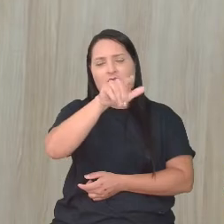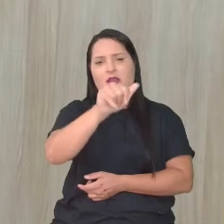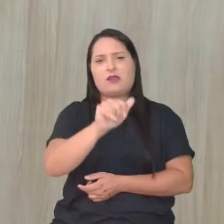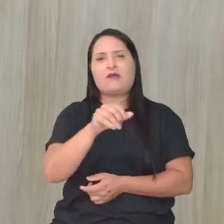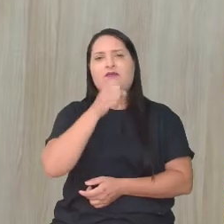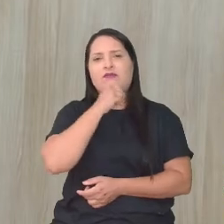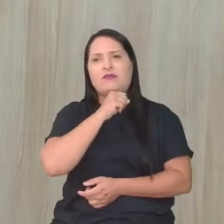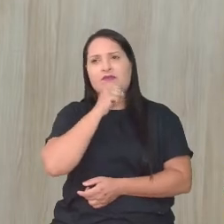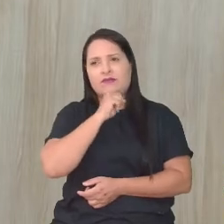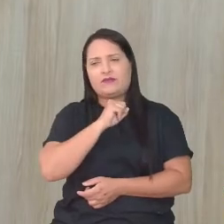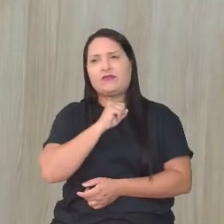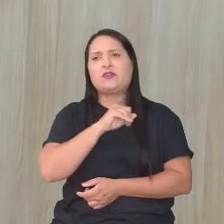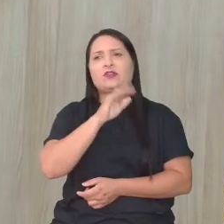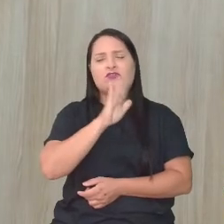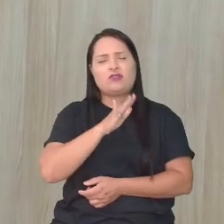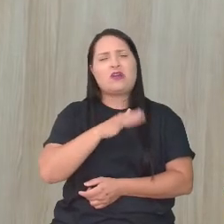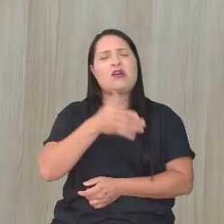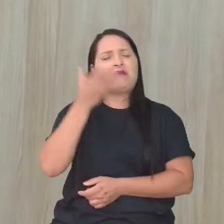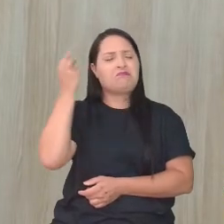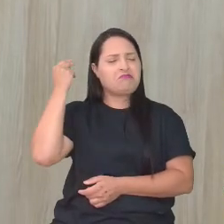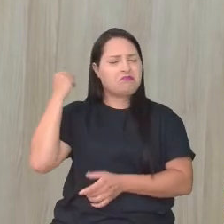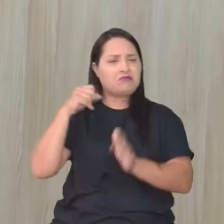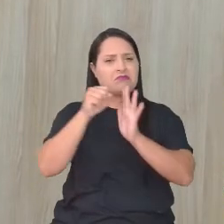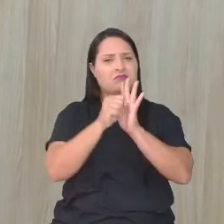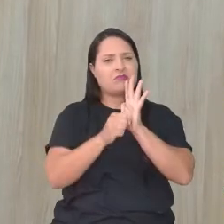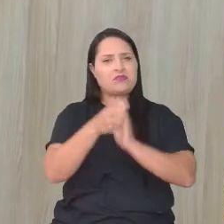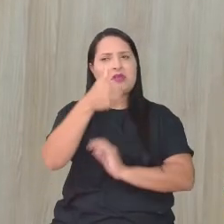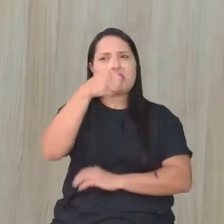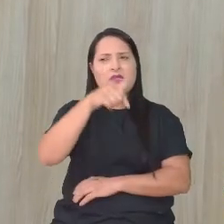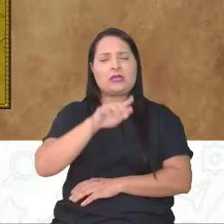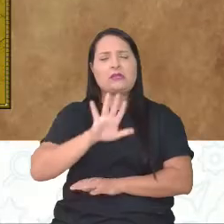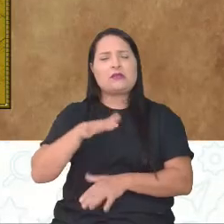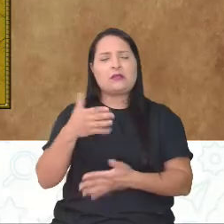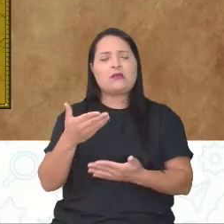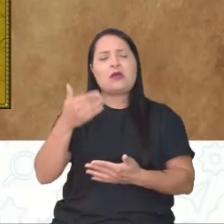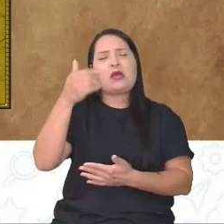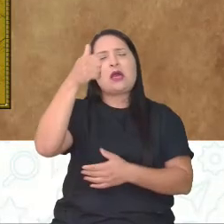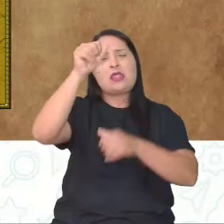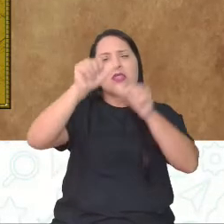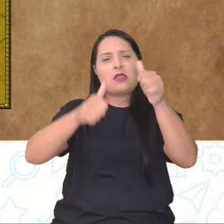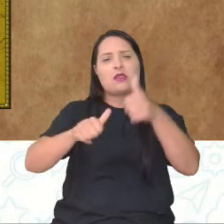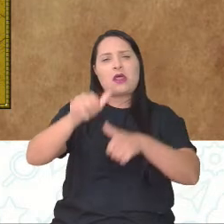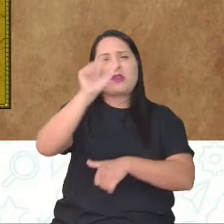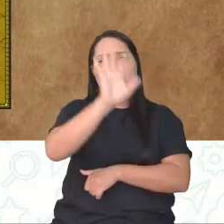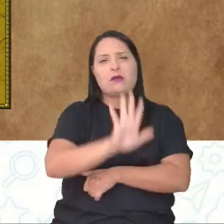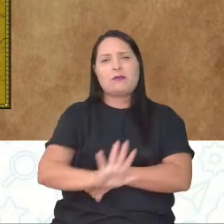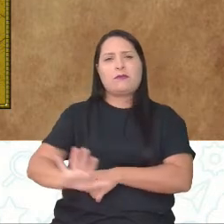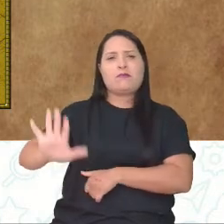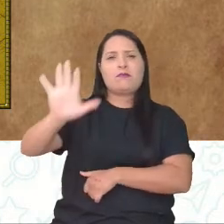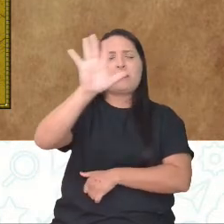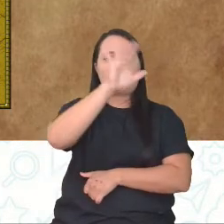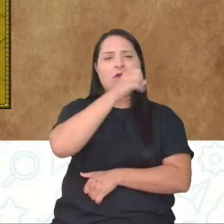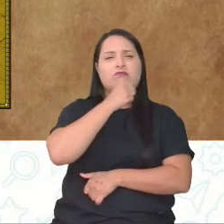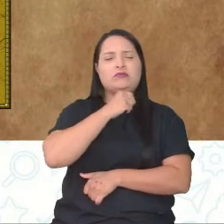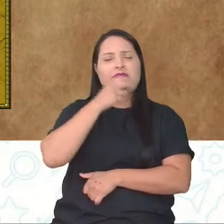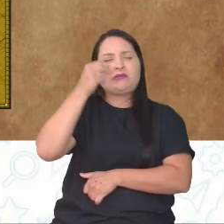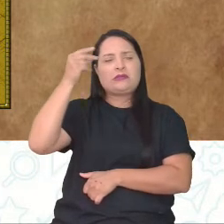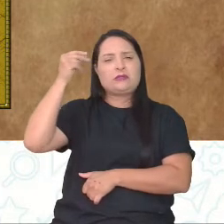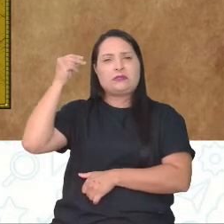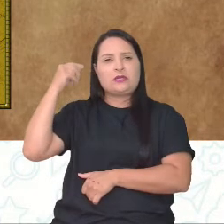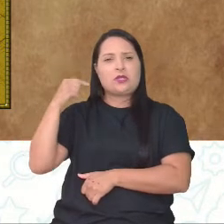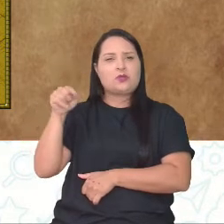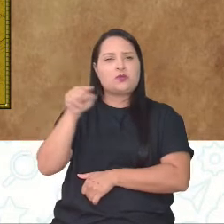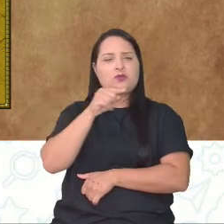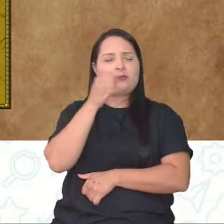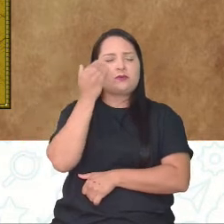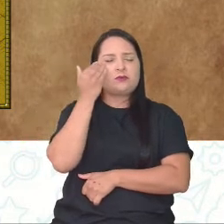era chamada de Senzala Velha. E aí vamos analisar esse mapa, né? Olha aí, um mapa antigo, né? Vejam só, não sei se